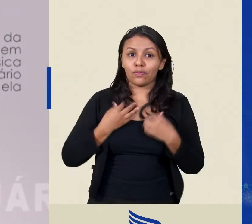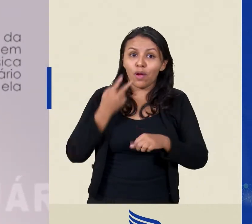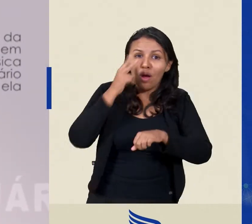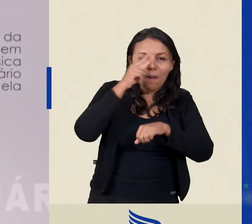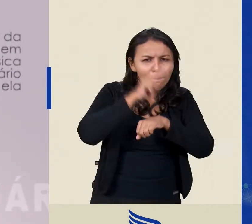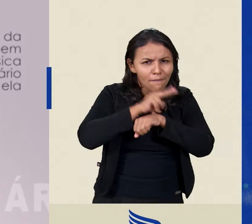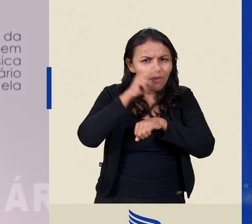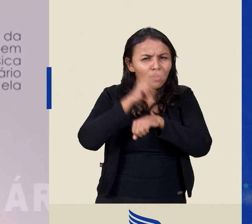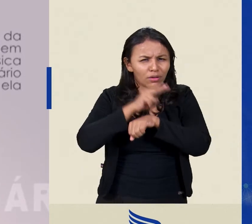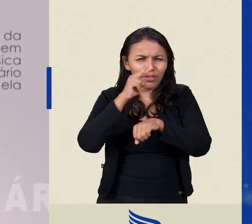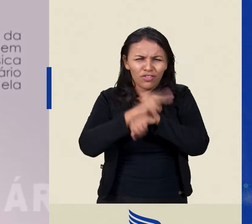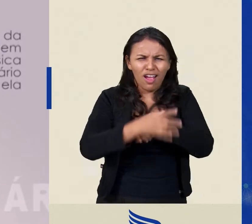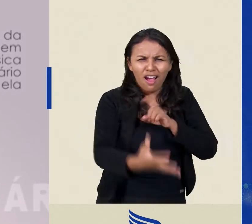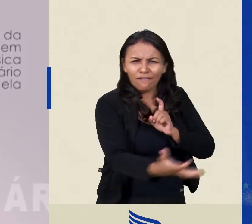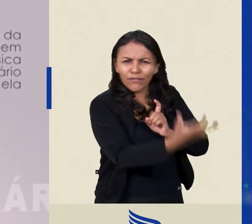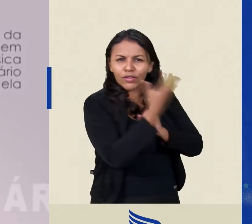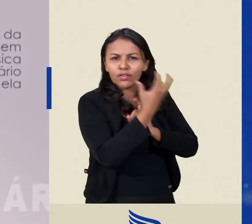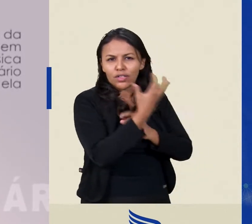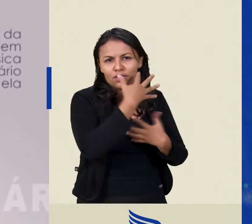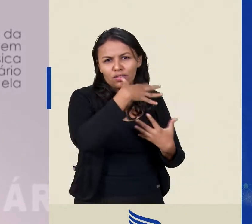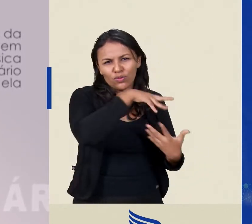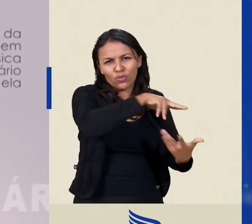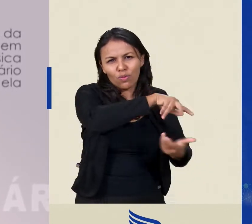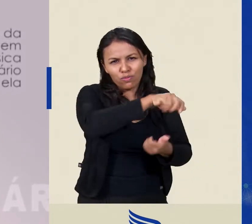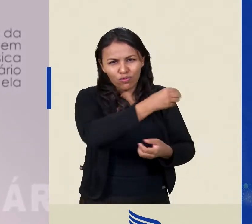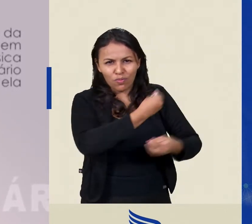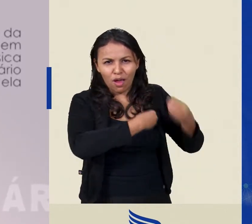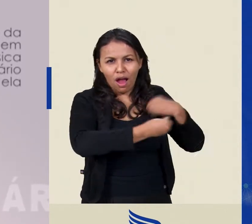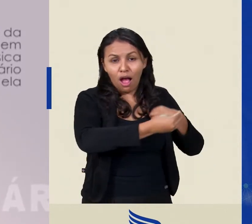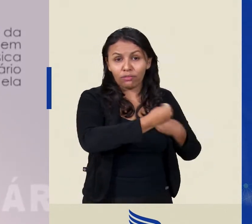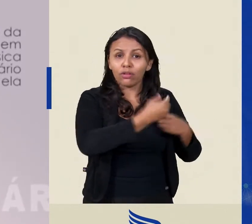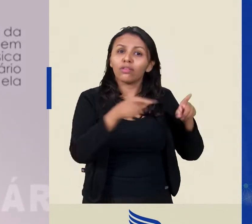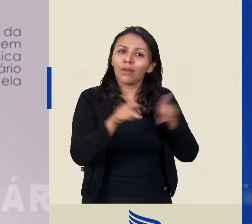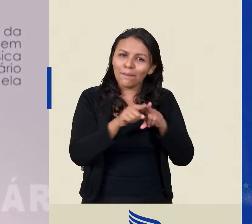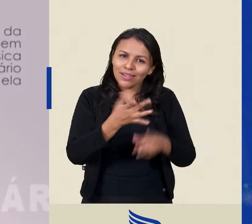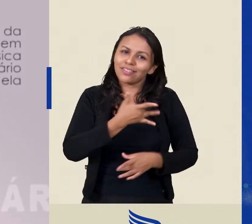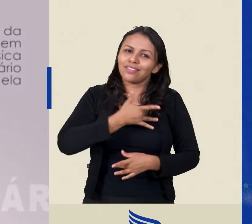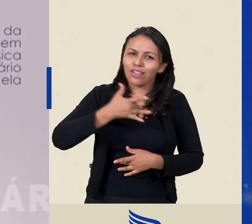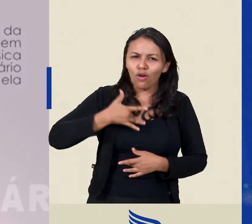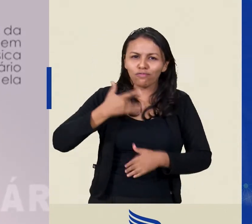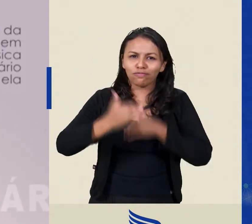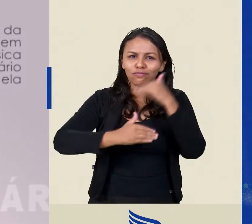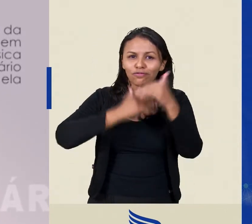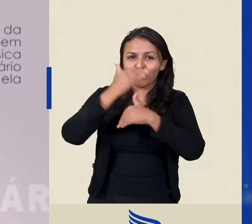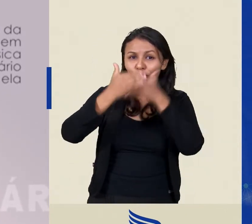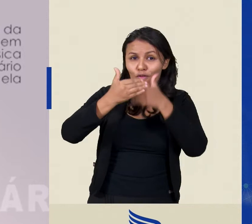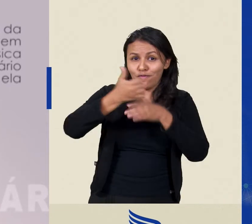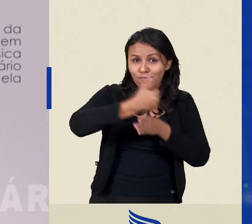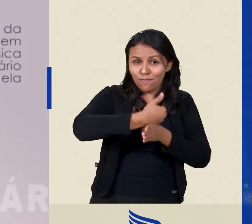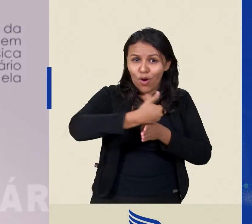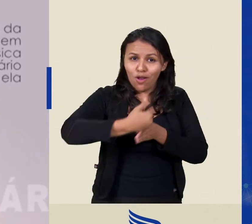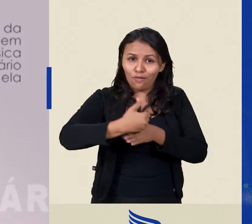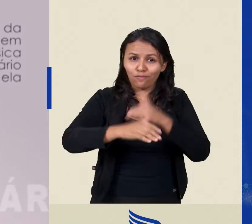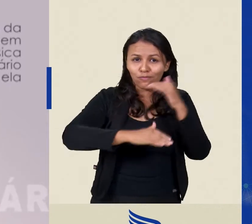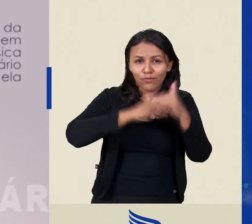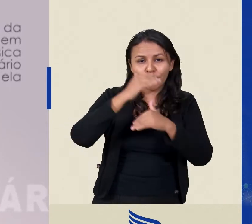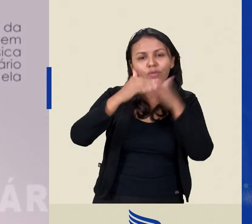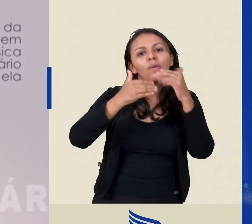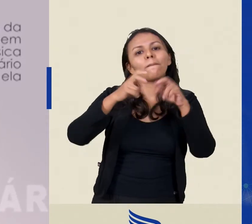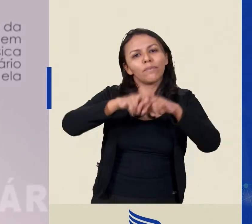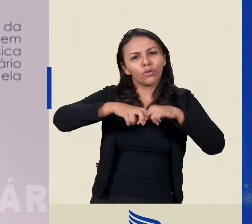corruptora influência do mundo, bem como para promover a saúde física e moral, foi a reforma do